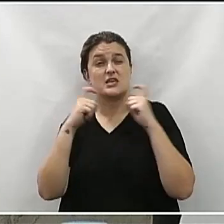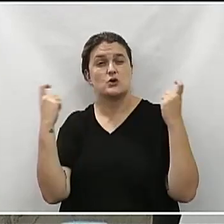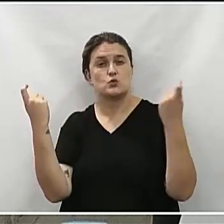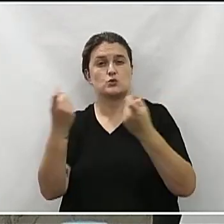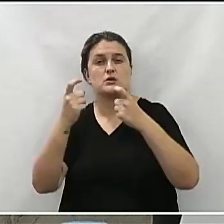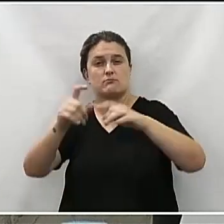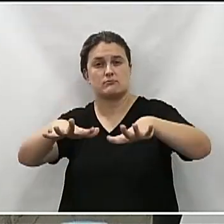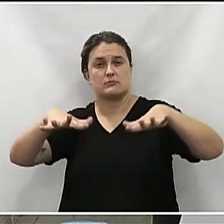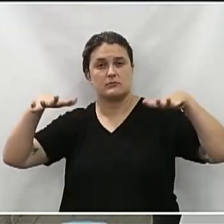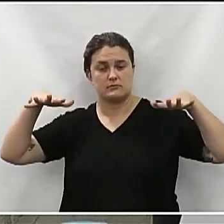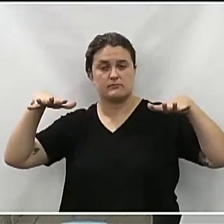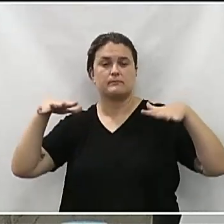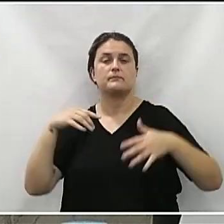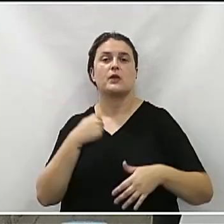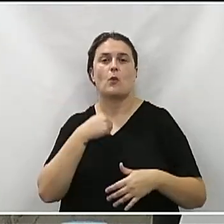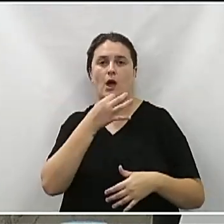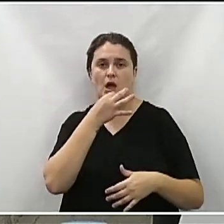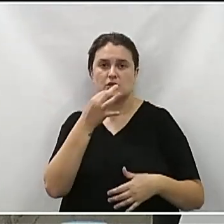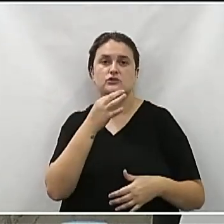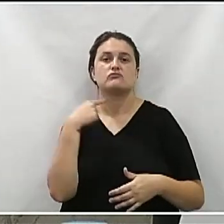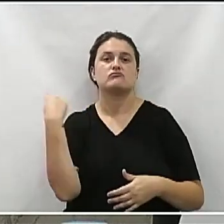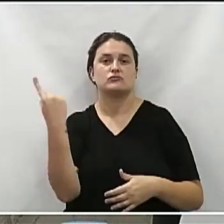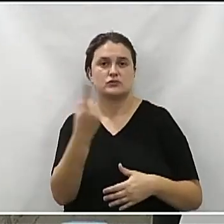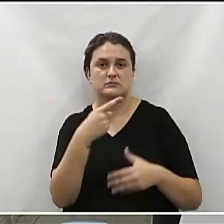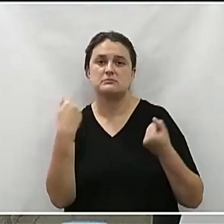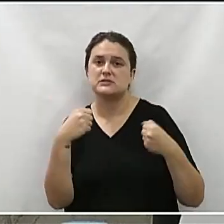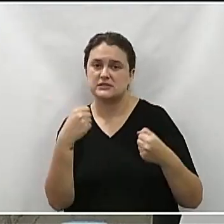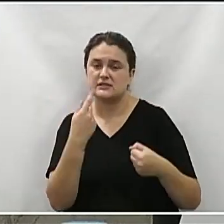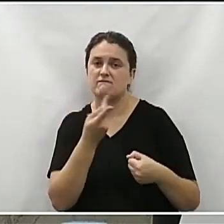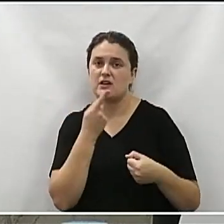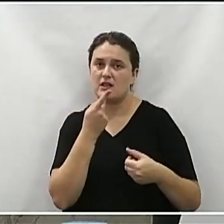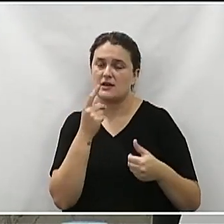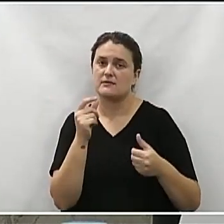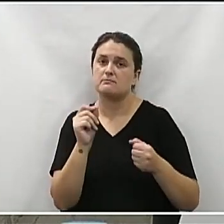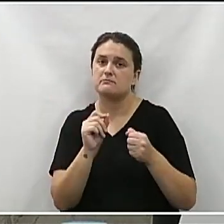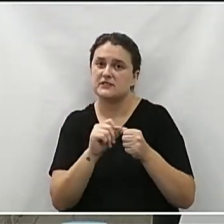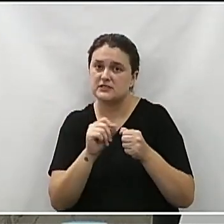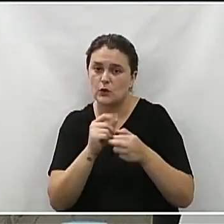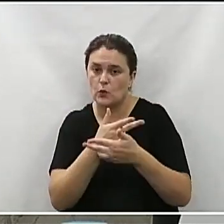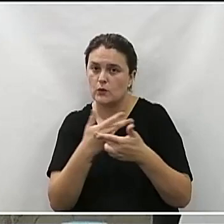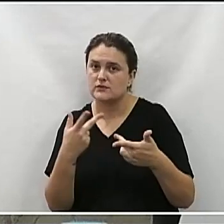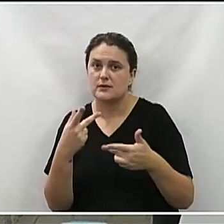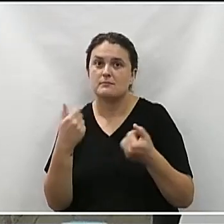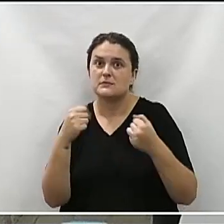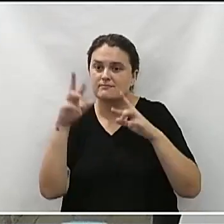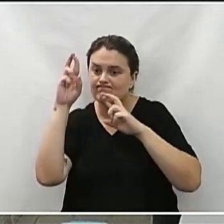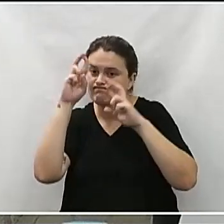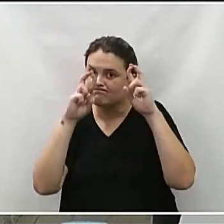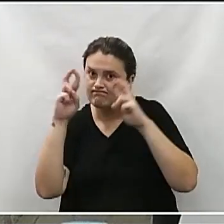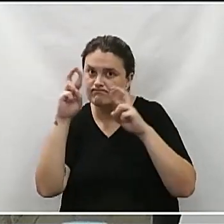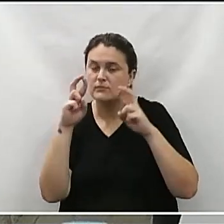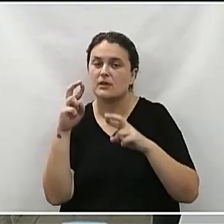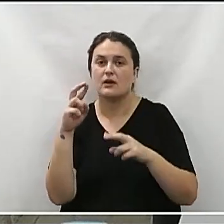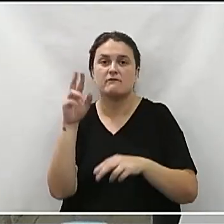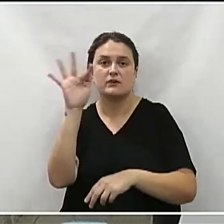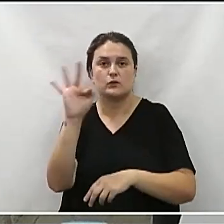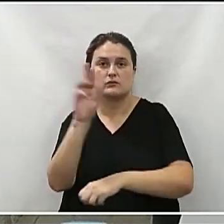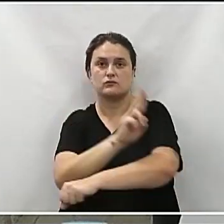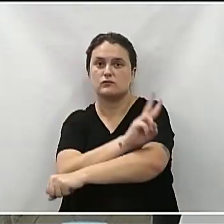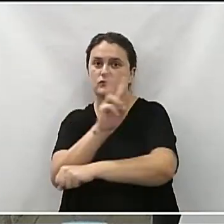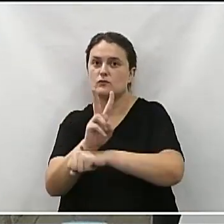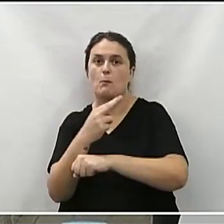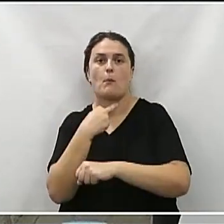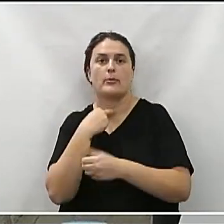falado aqui nessa casa eu acho que a gente tem que falar tem que agir e não pode ver que isso se acabe dessa forma